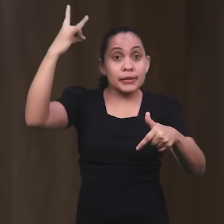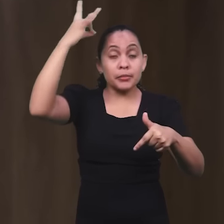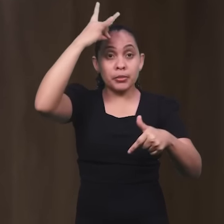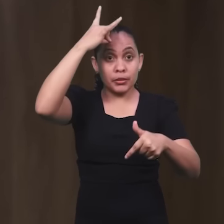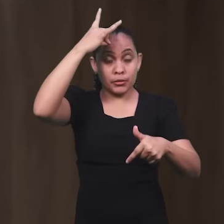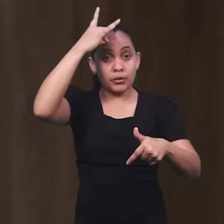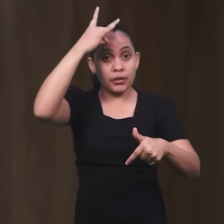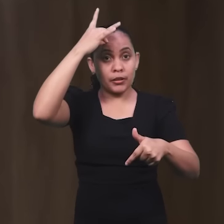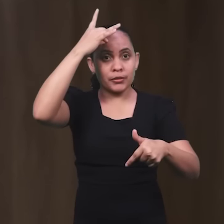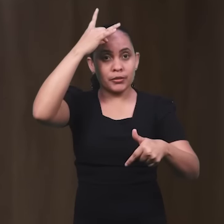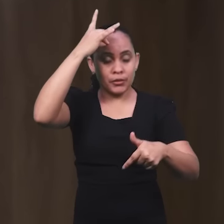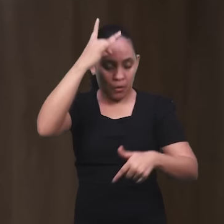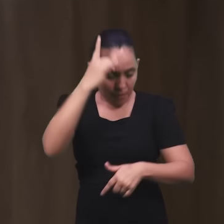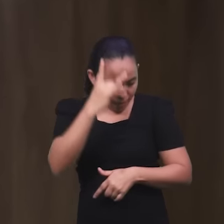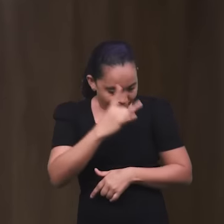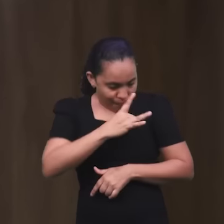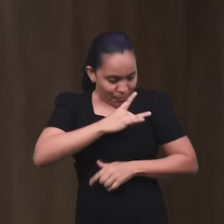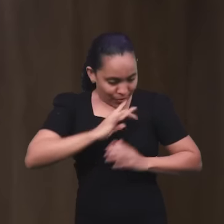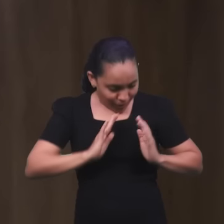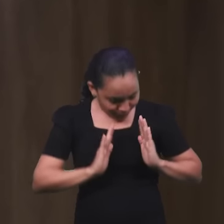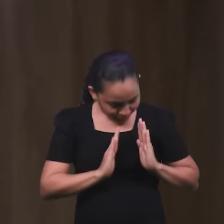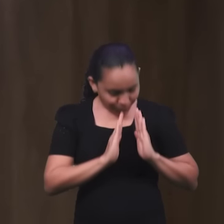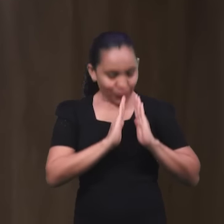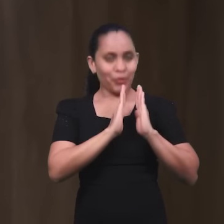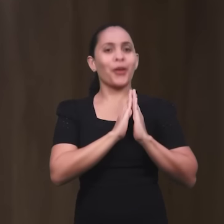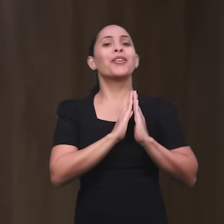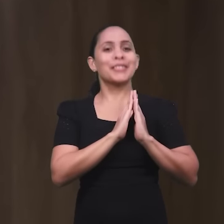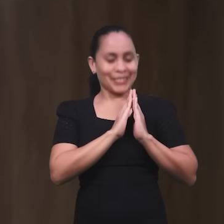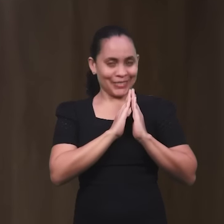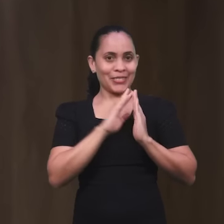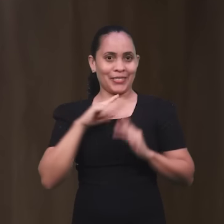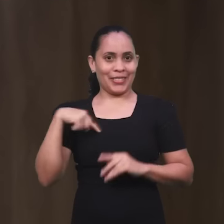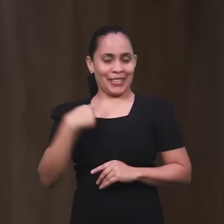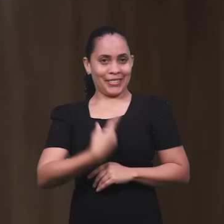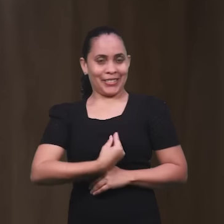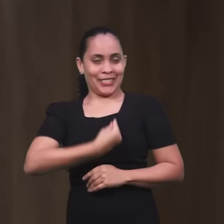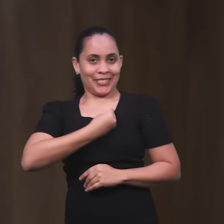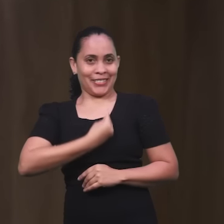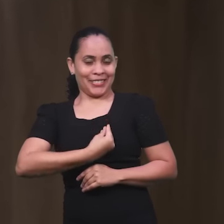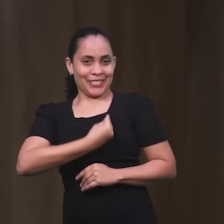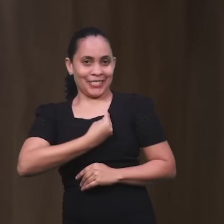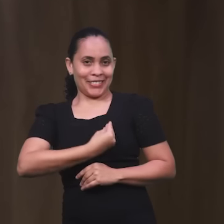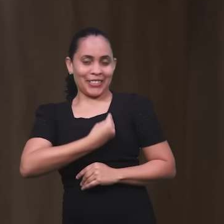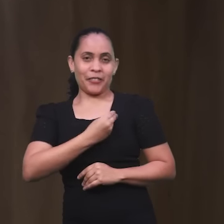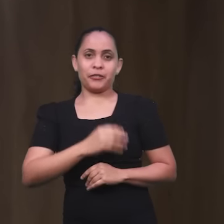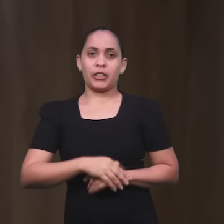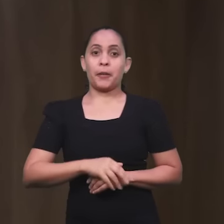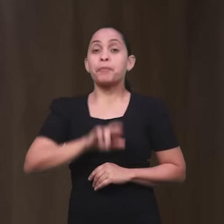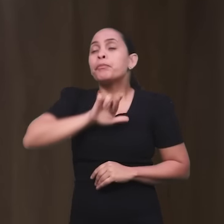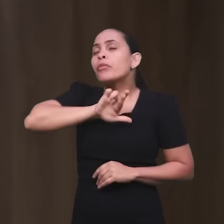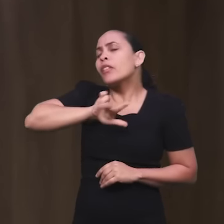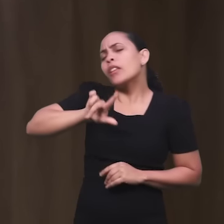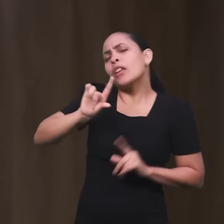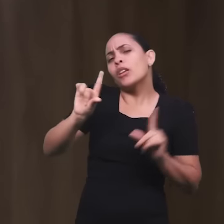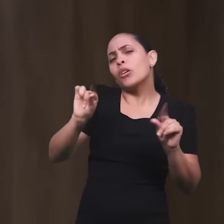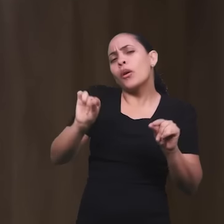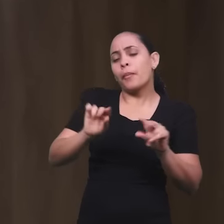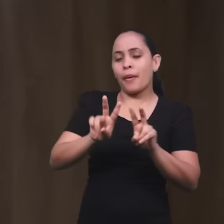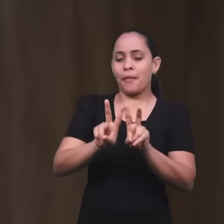Deus habitar em nós, Deus estar presente na vida do homem, não é uma frase